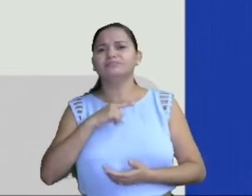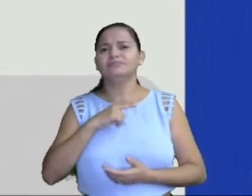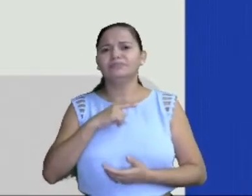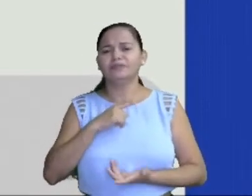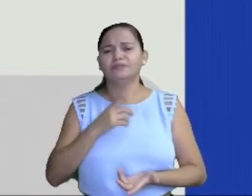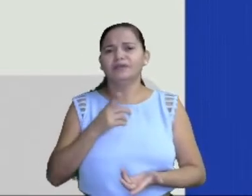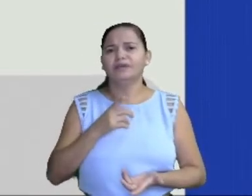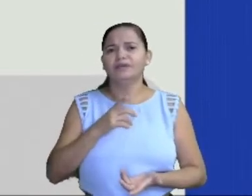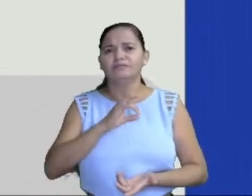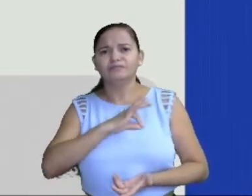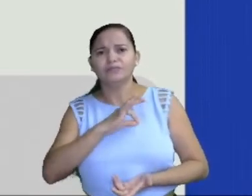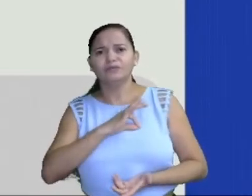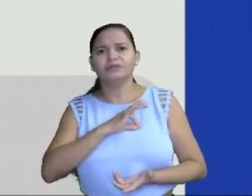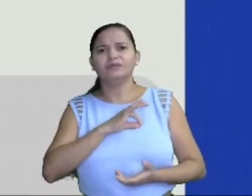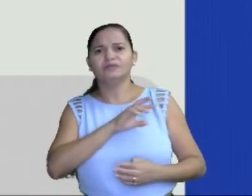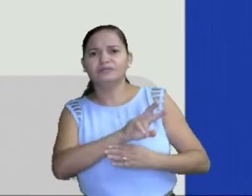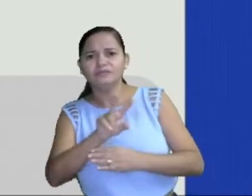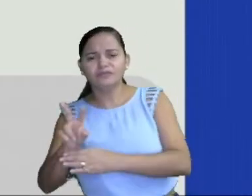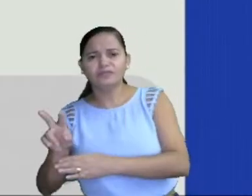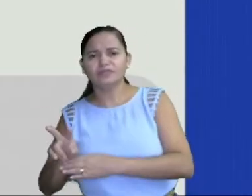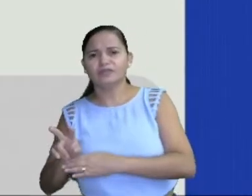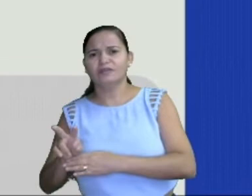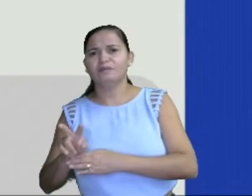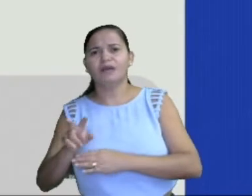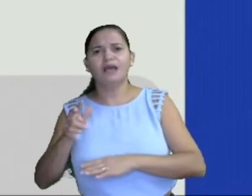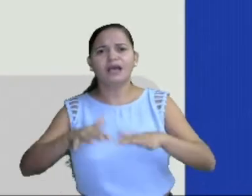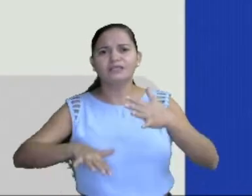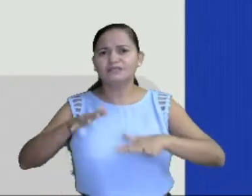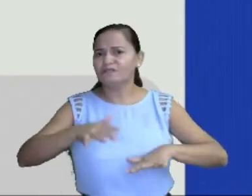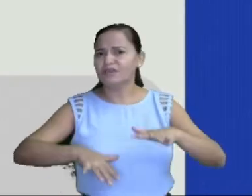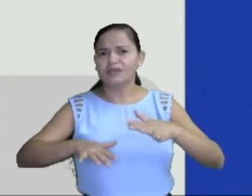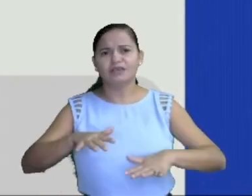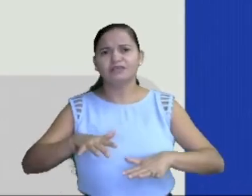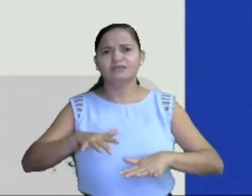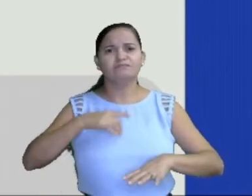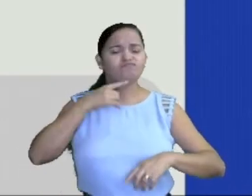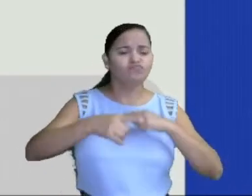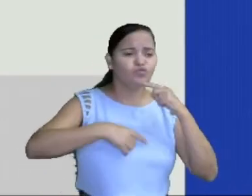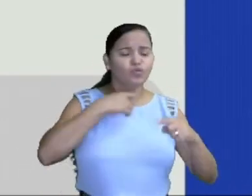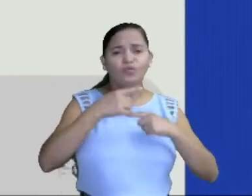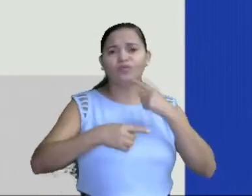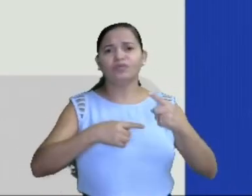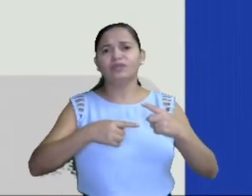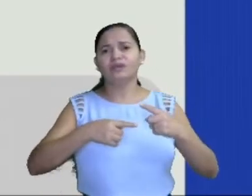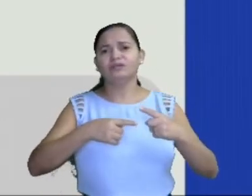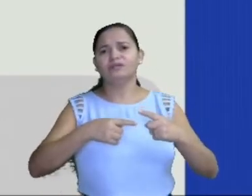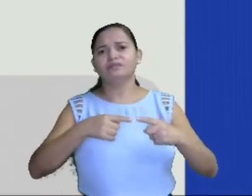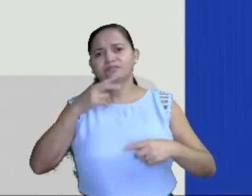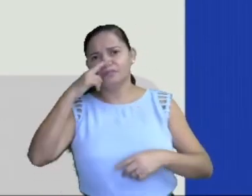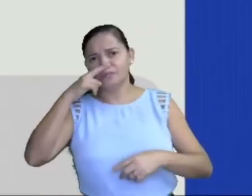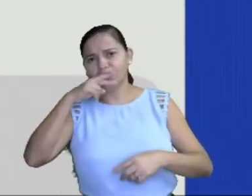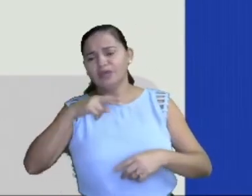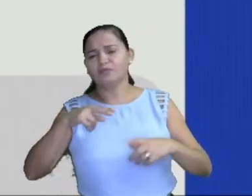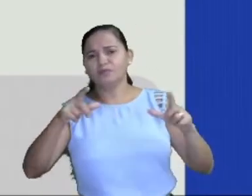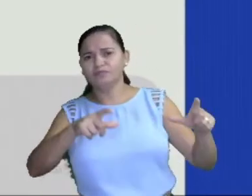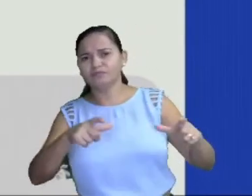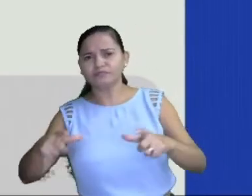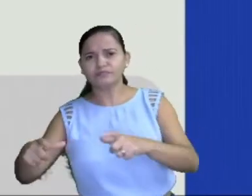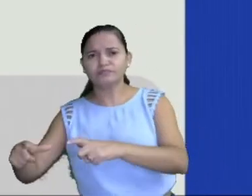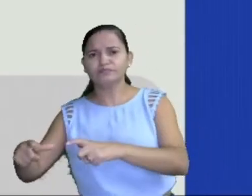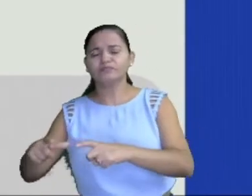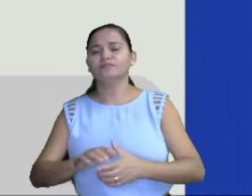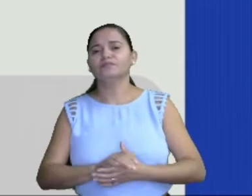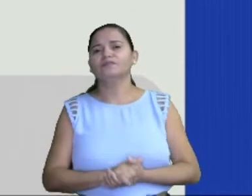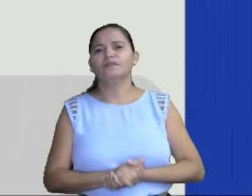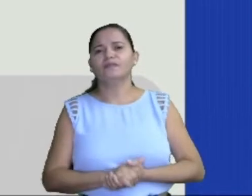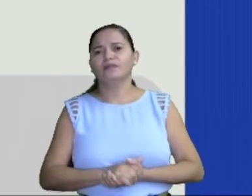Mas, infelizmente, a ronda ela não consegue ficar em todas as unidades. Nós tivemos muitos problemas nas escolas do Barretos